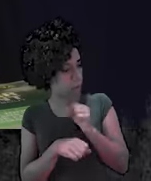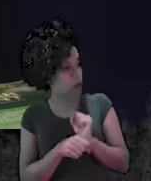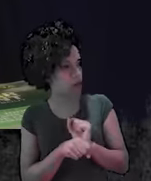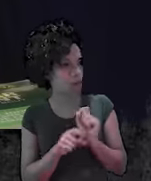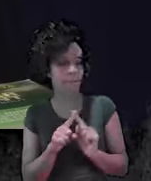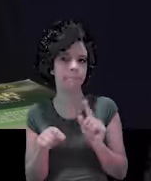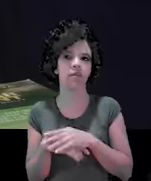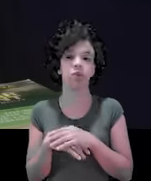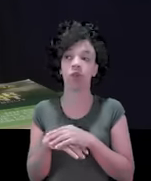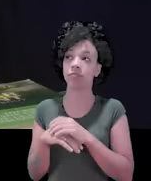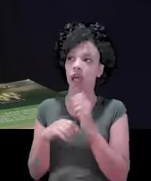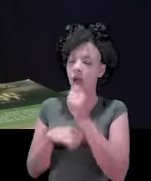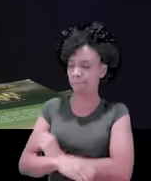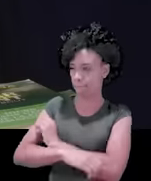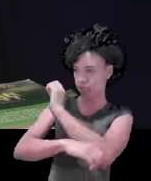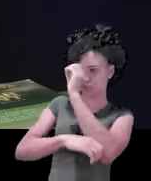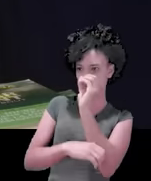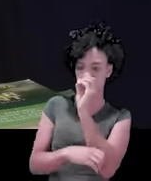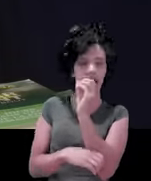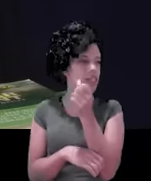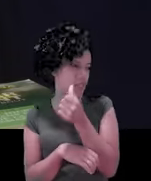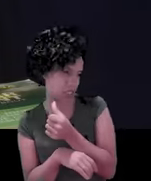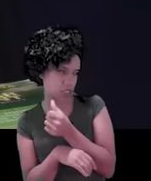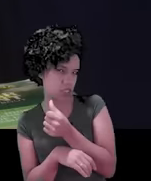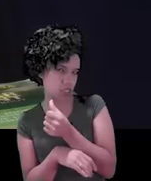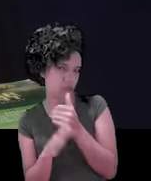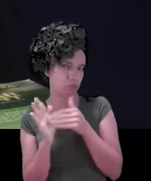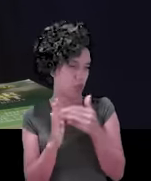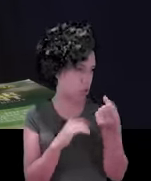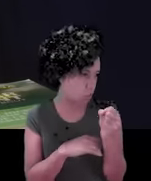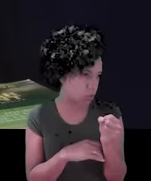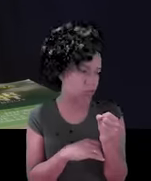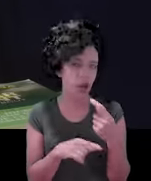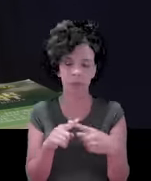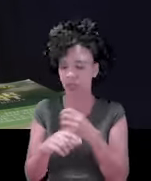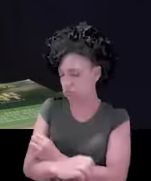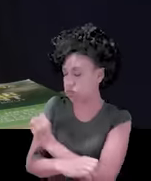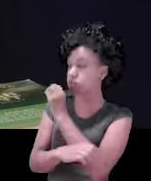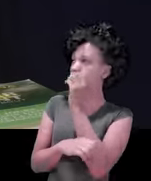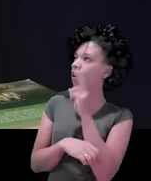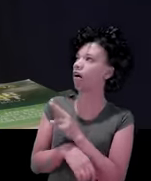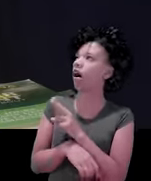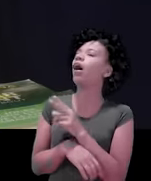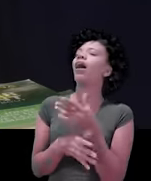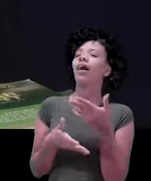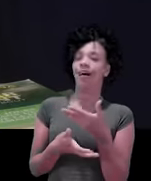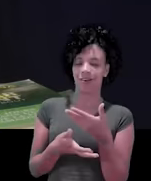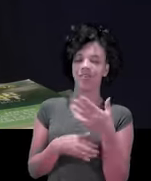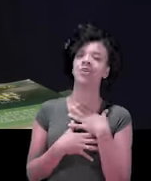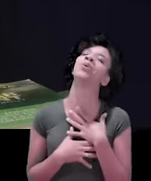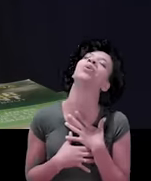ela ia melhorar contar umas 6 horas era hora que eu descansava entre seis e oito que finalmente vem a luz você a Carla que eu posso dar